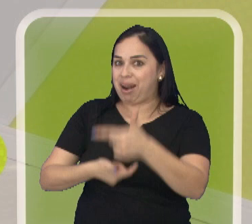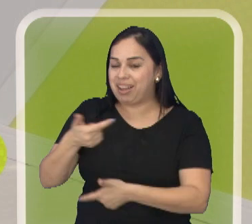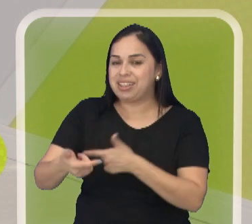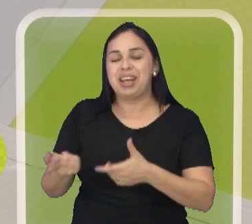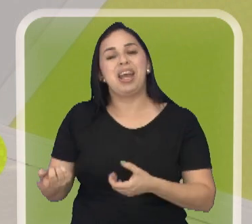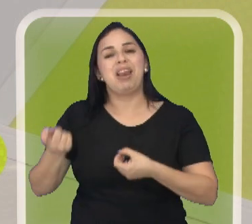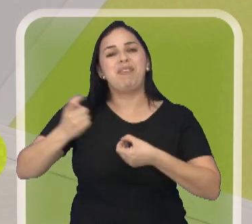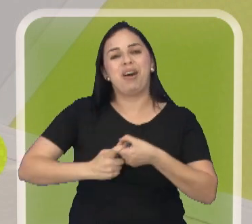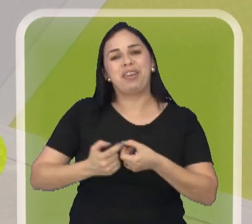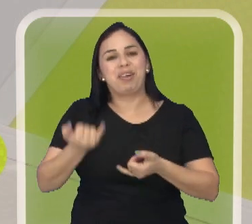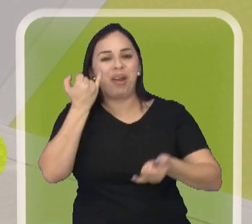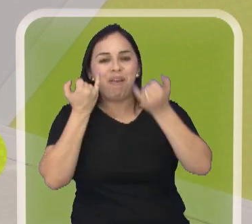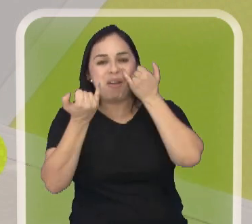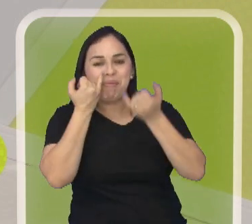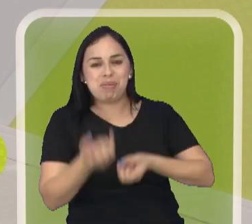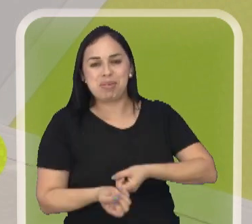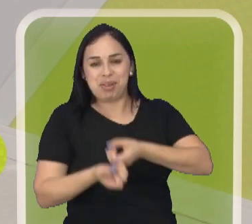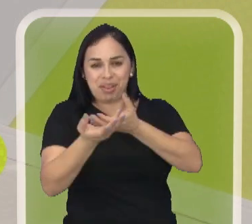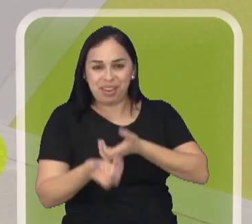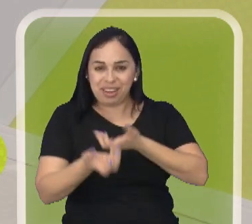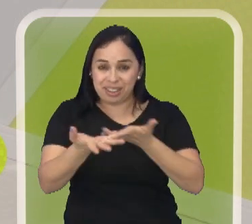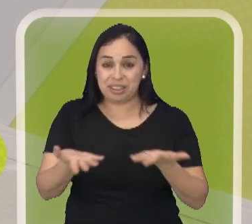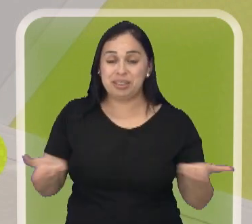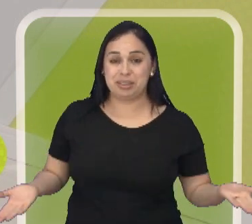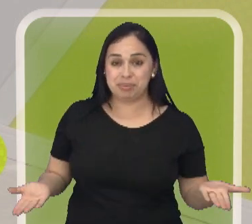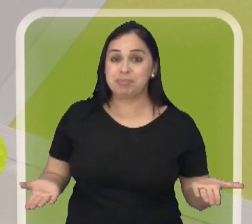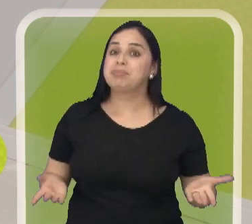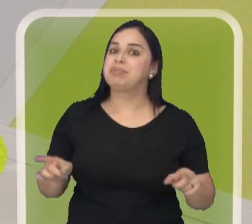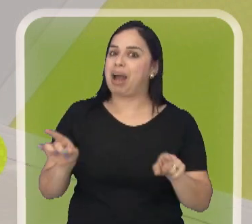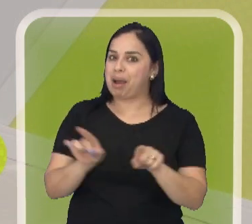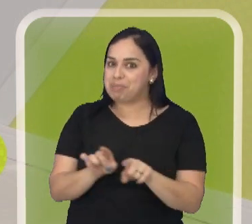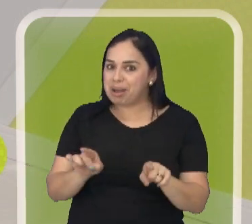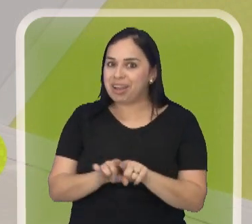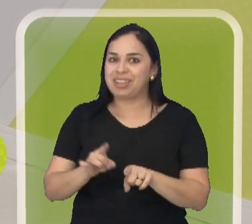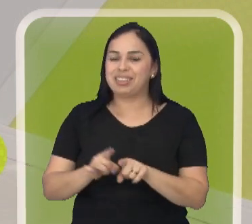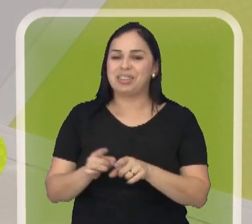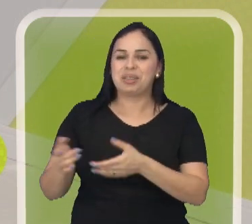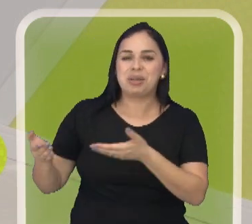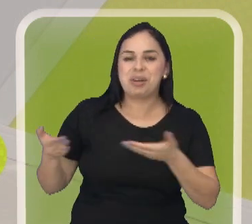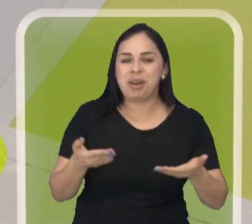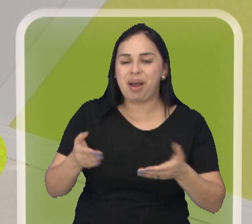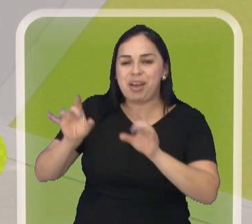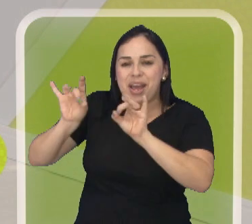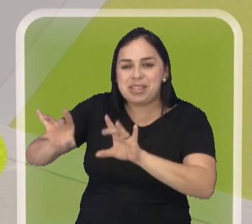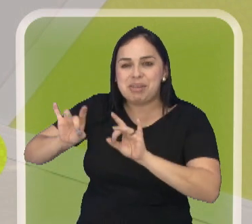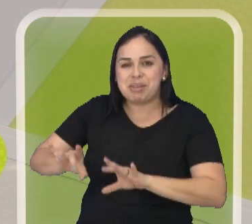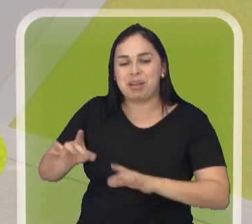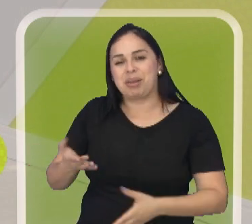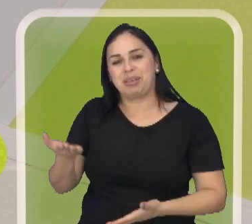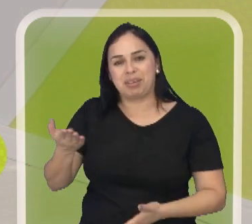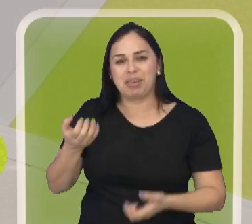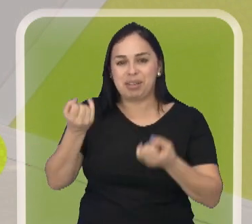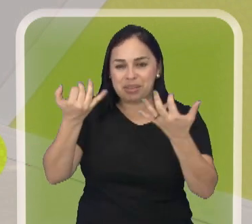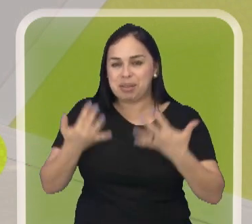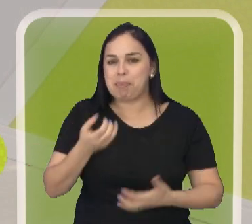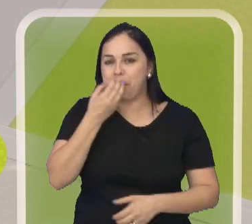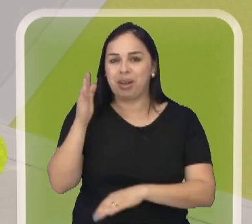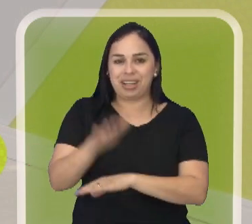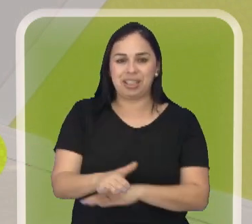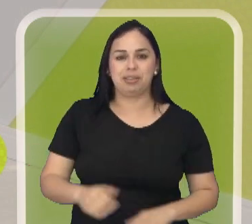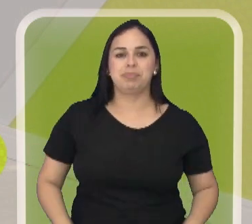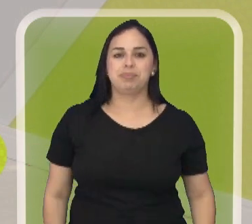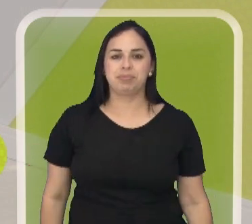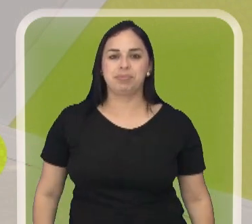volta com mais informações aqui dentro do Hora do Esporte, inclusive com uma convidada especial. Diz aí, Paulito, boa tarde para você de